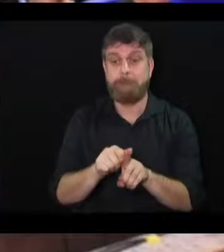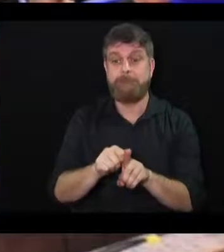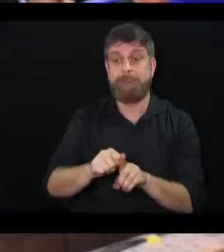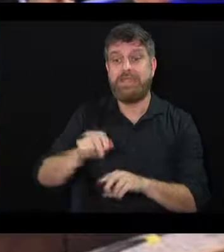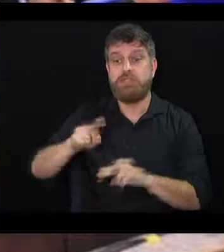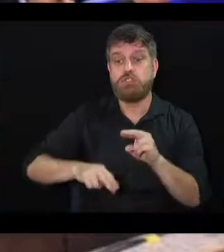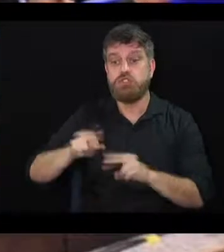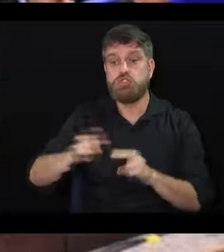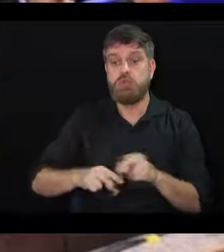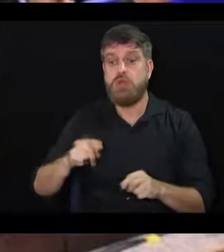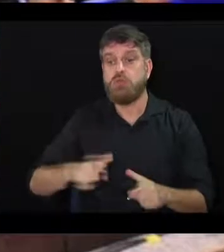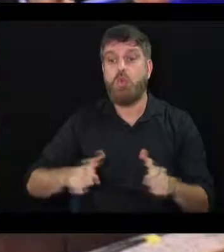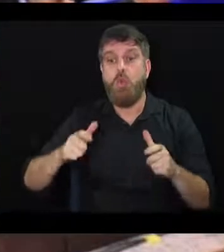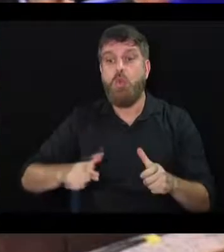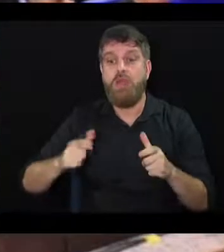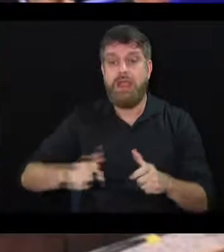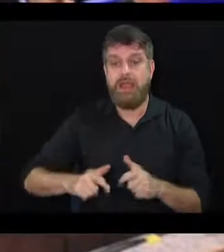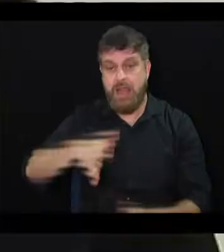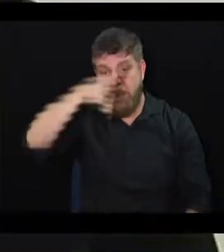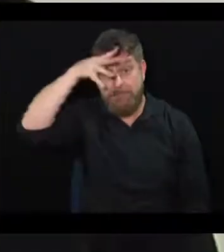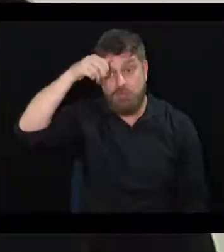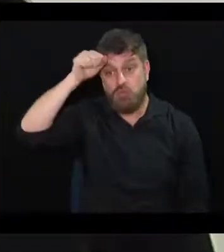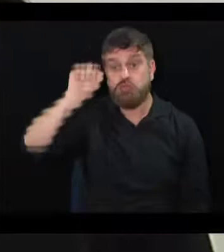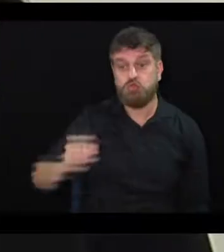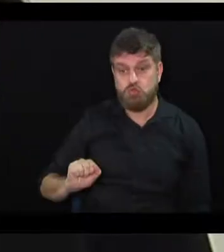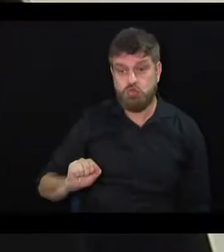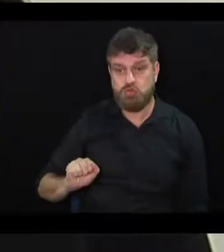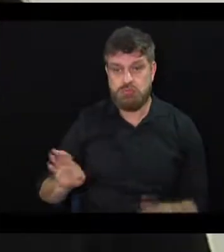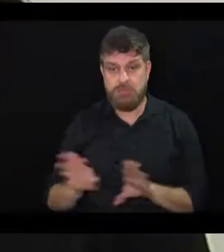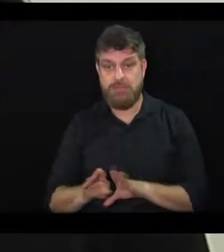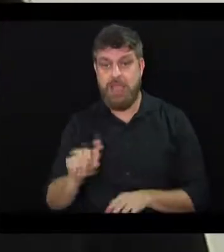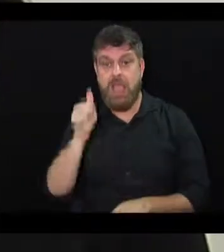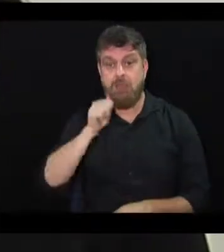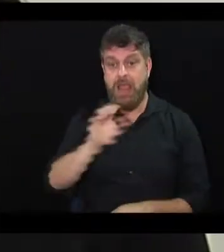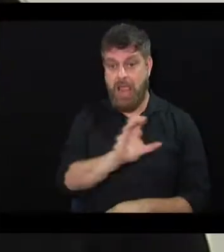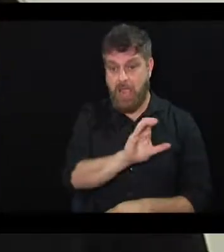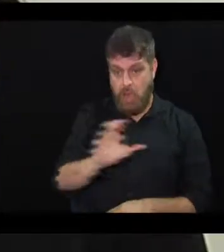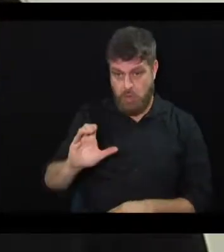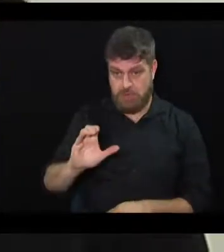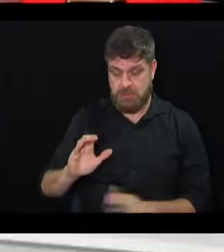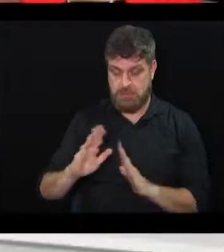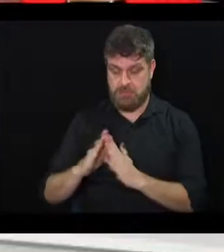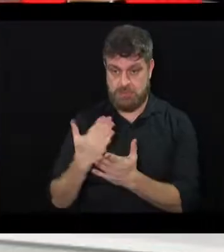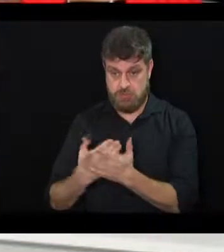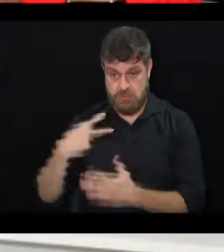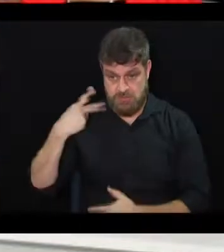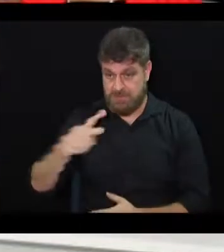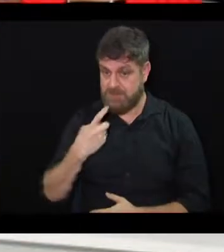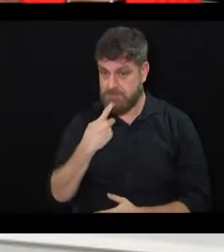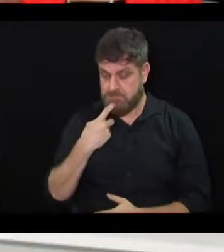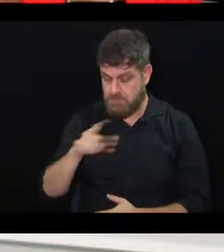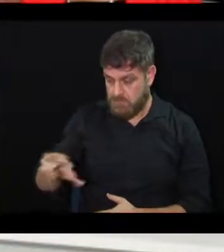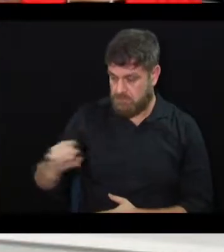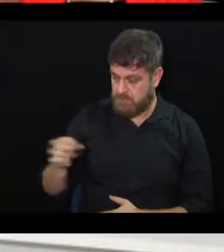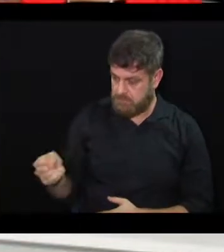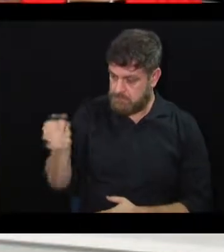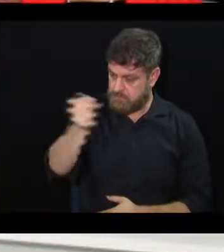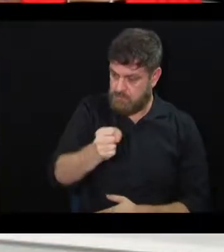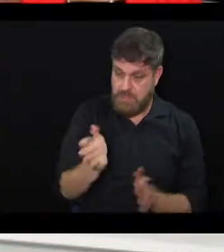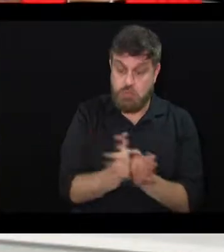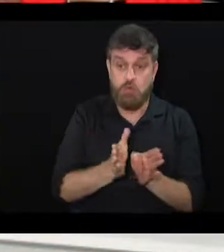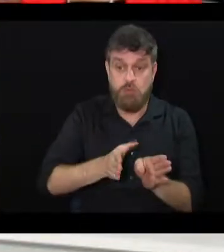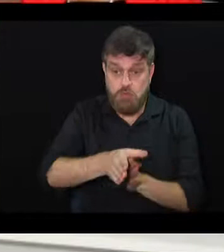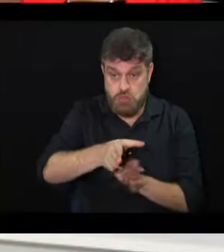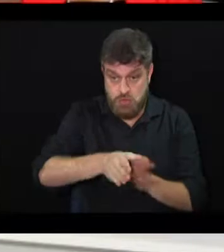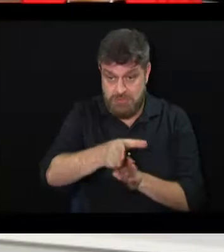na Câmara de Campo Grande, no Mato Grosso do Sul. A coordenadora pedagógica da Elecamp foi eleita como conselheira fiscal na